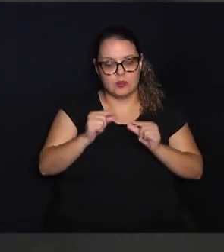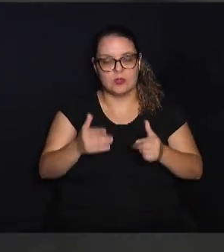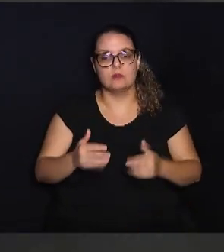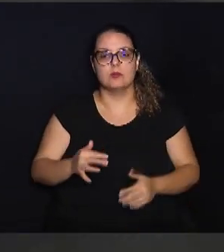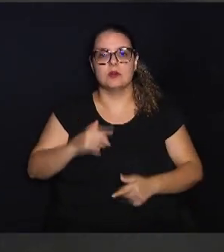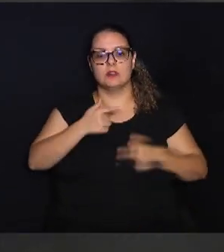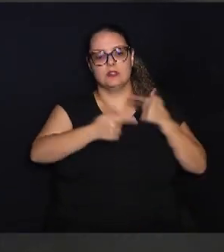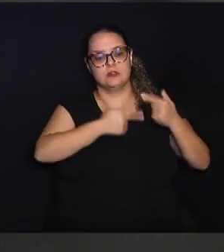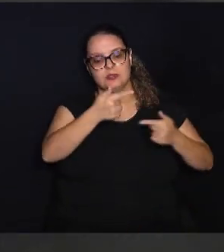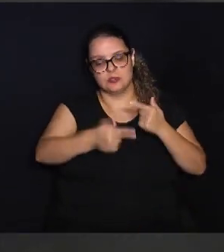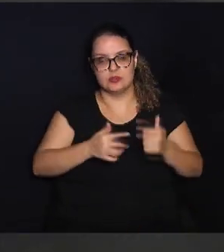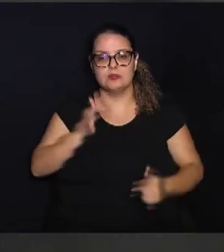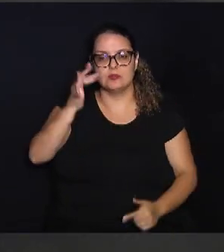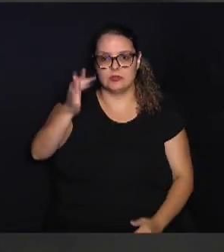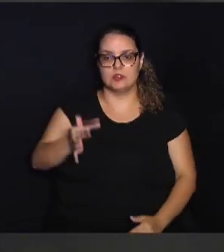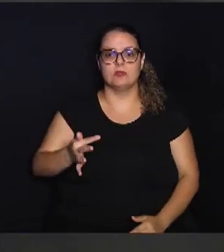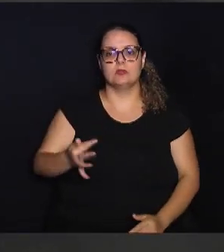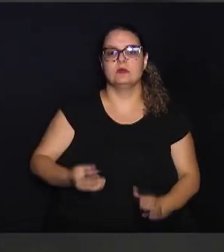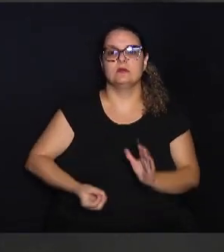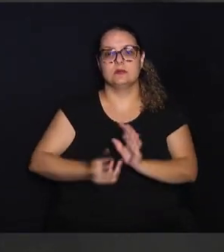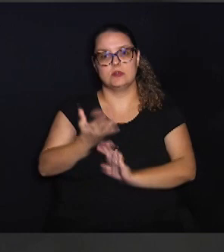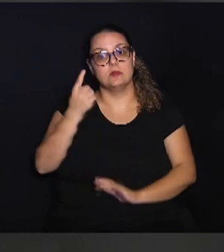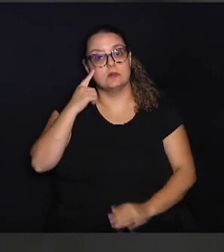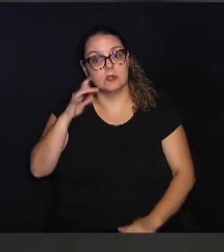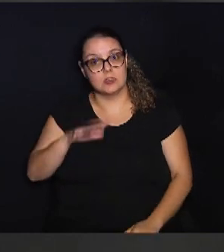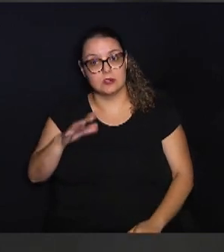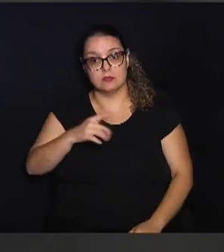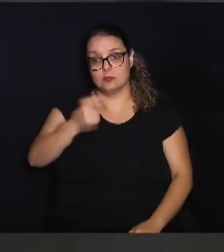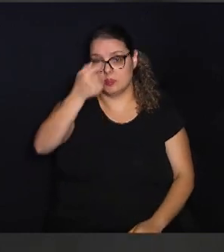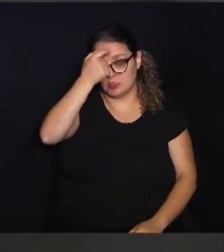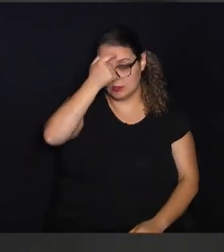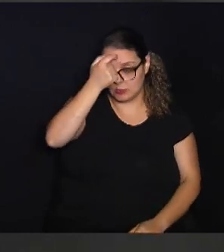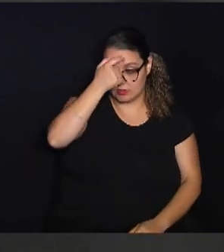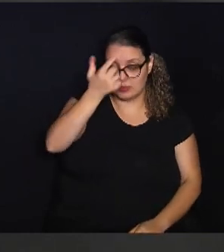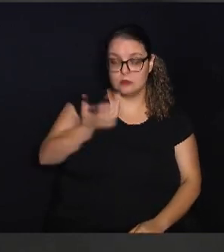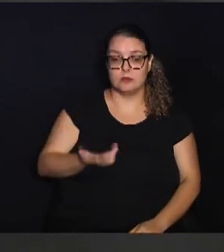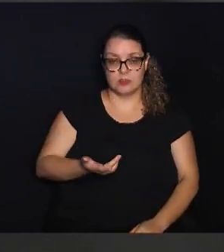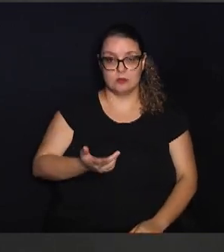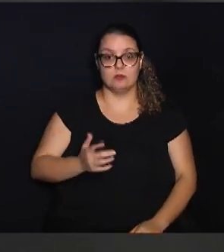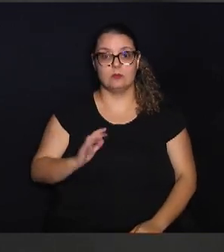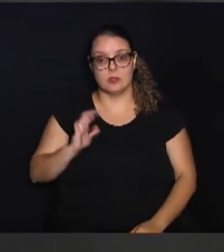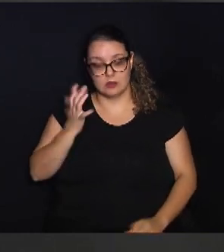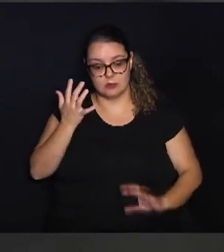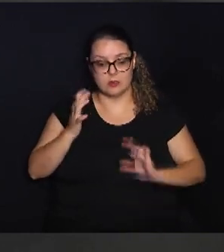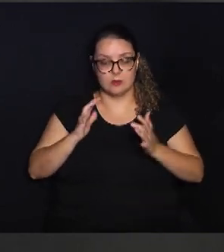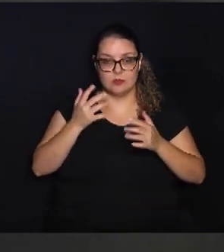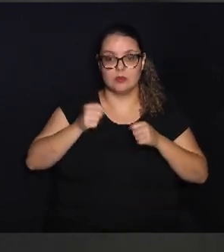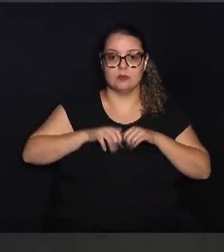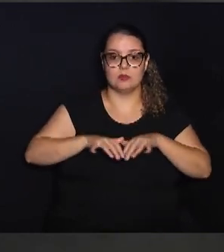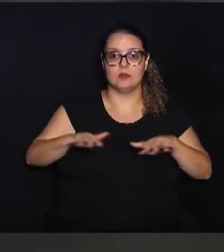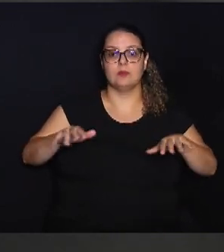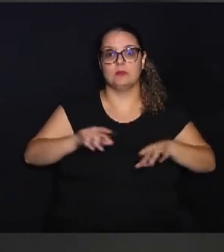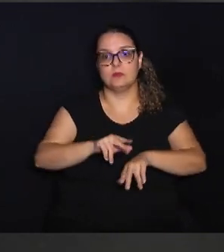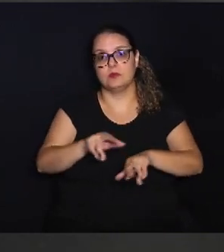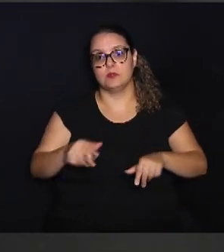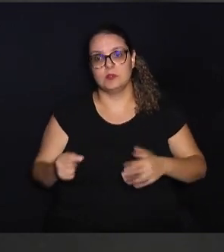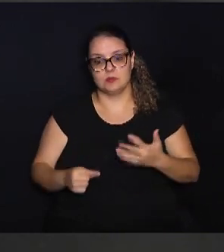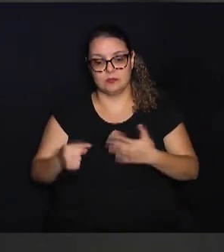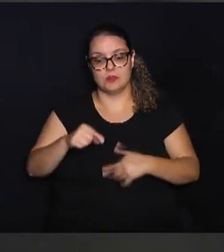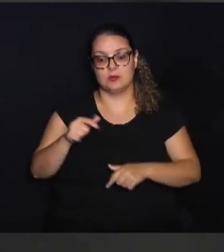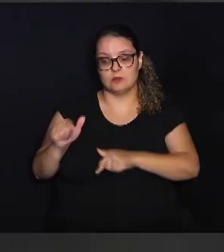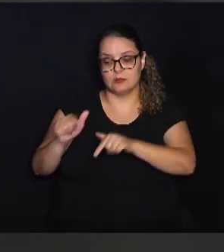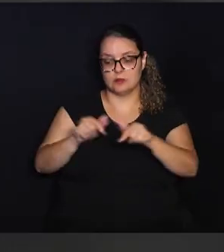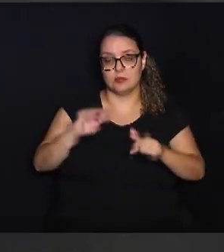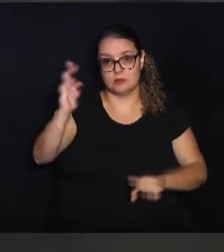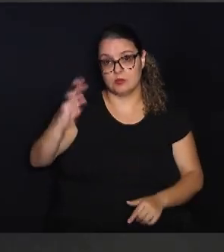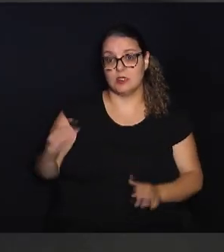gente está implantando uma ideia, criando uma consciência para que isso vá se repercutindo em vários pontos do Brasil, e